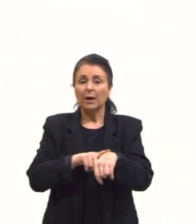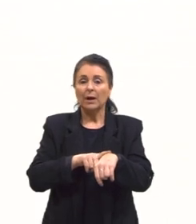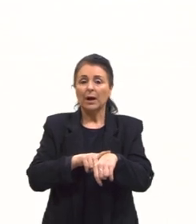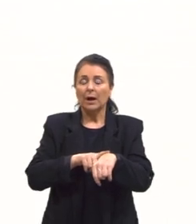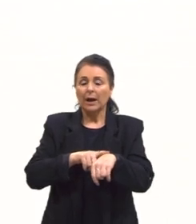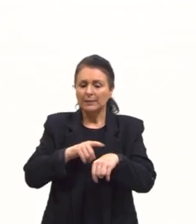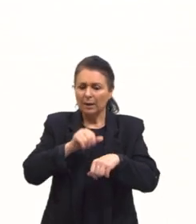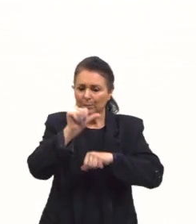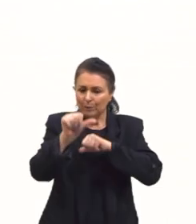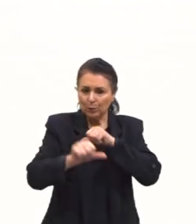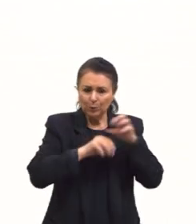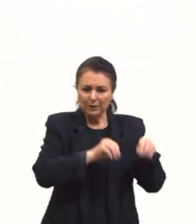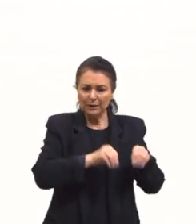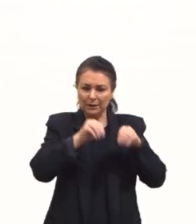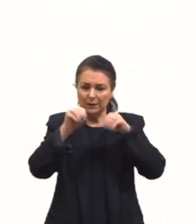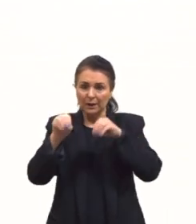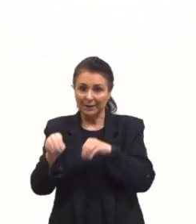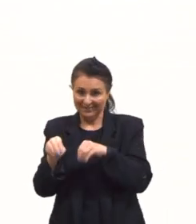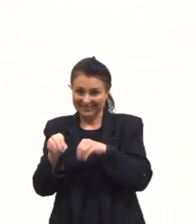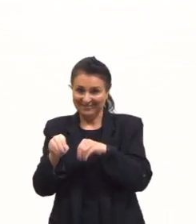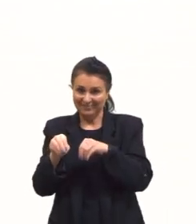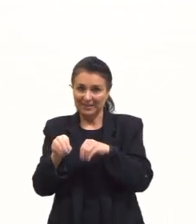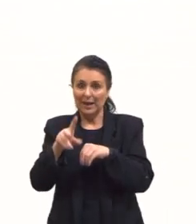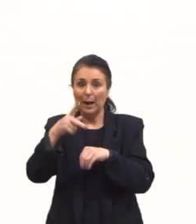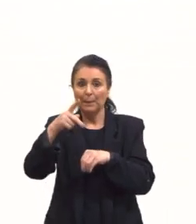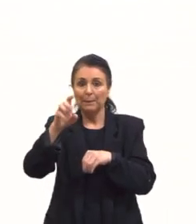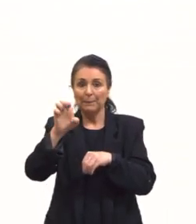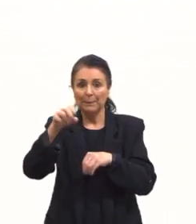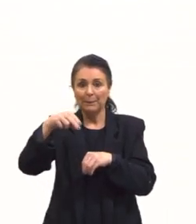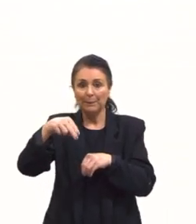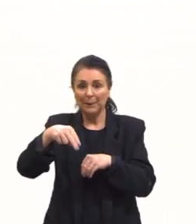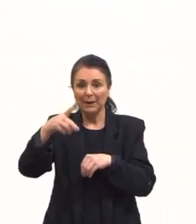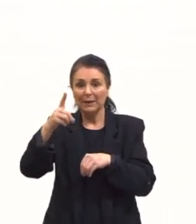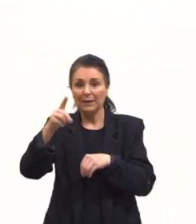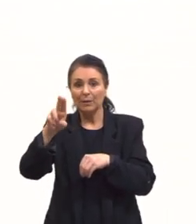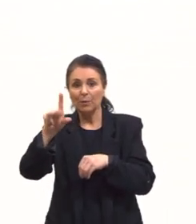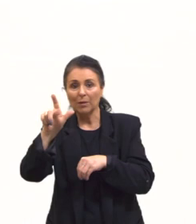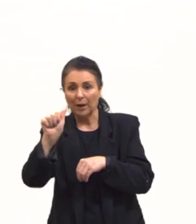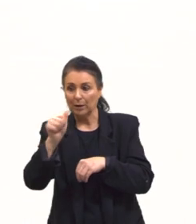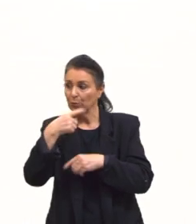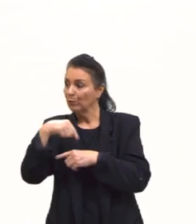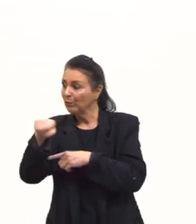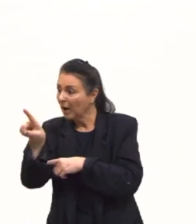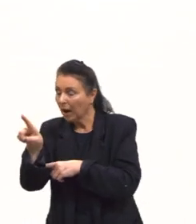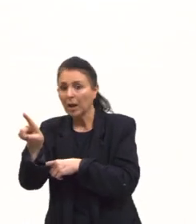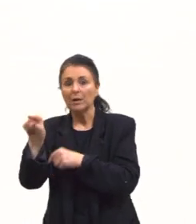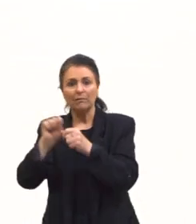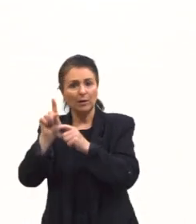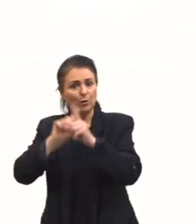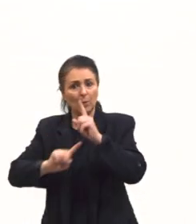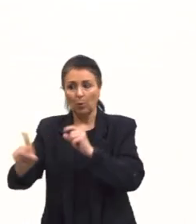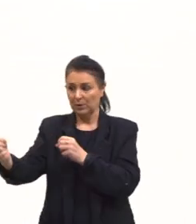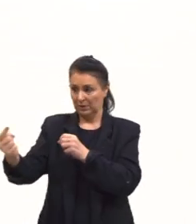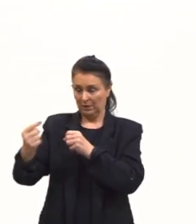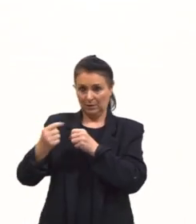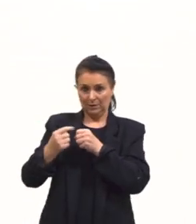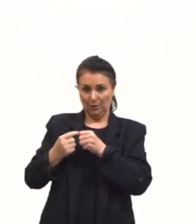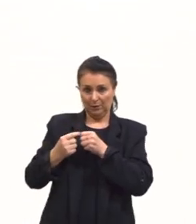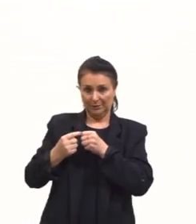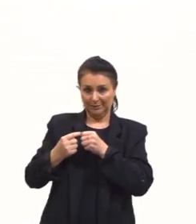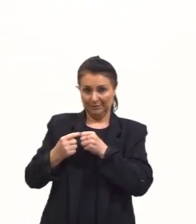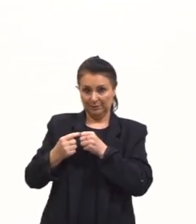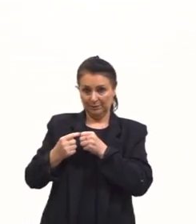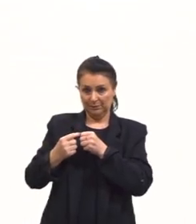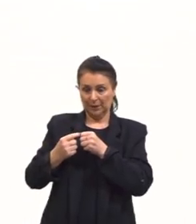migração então conforme o tempo de viagem nós temos a migração pendular aquela que tu vai faz alguma coisa em volta essa migração pendular toda a migração